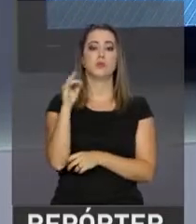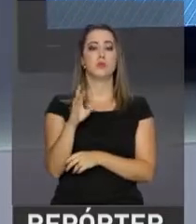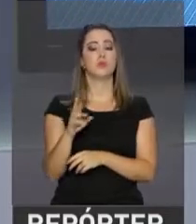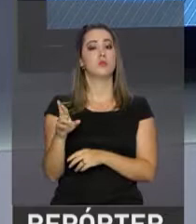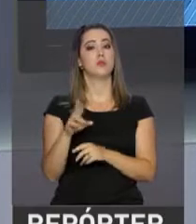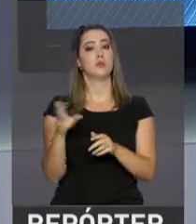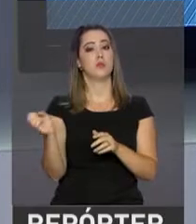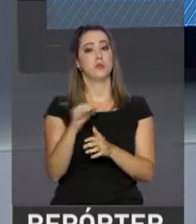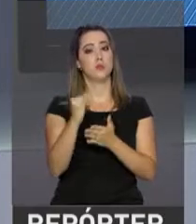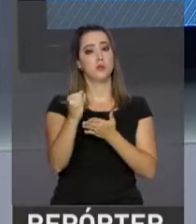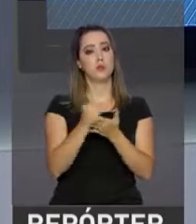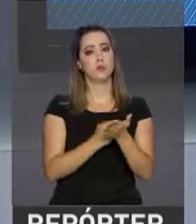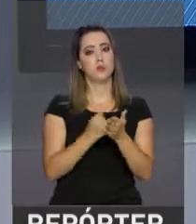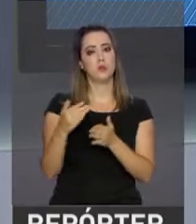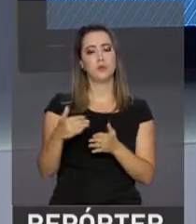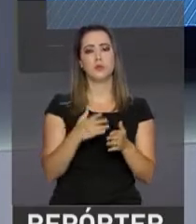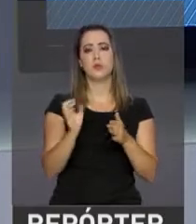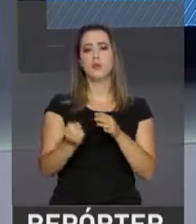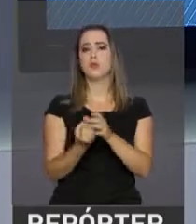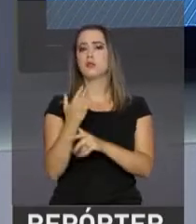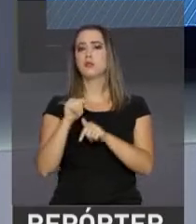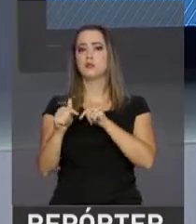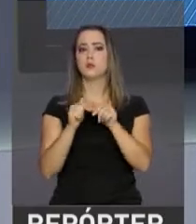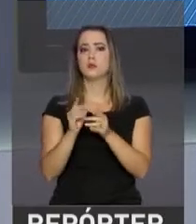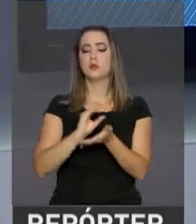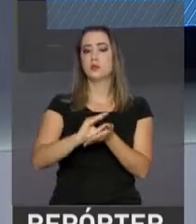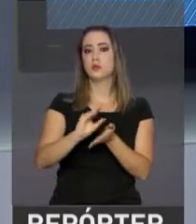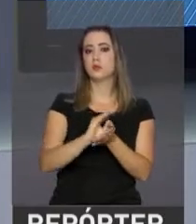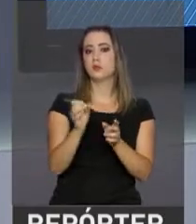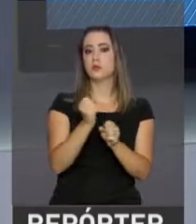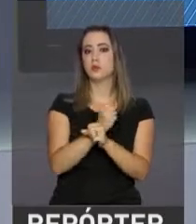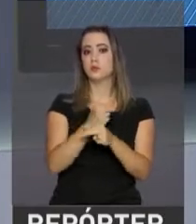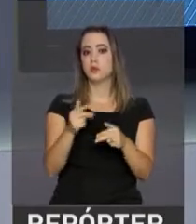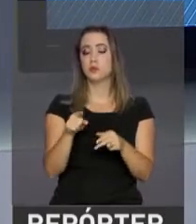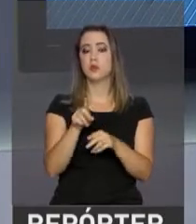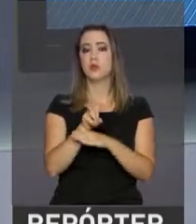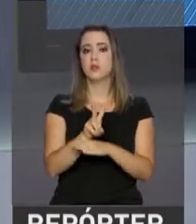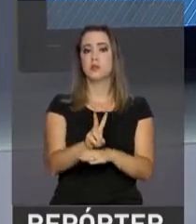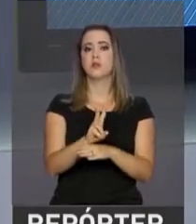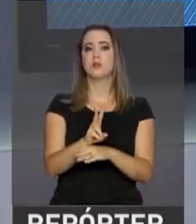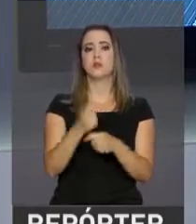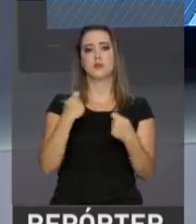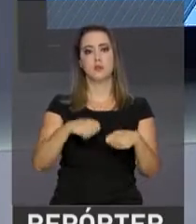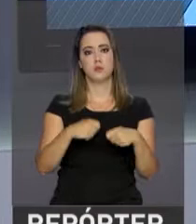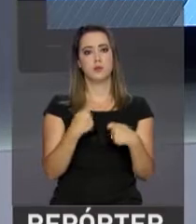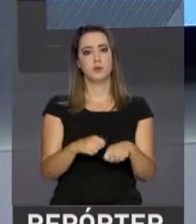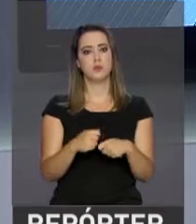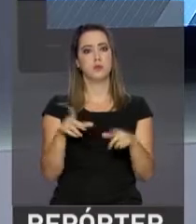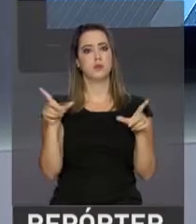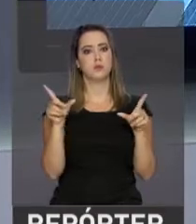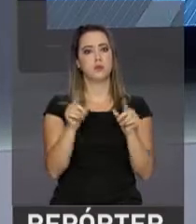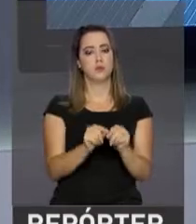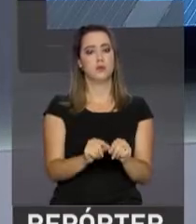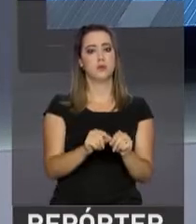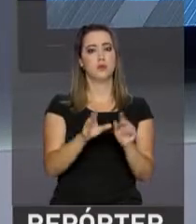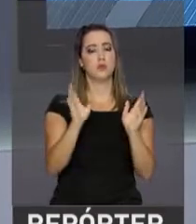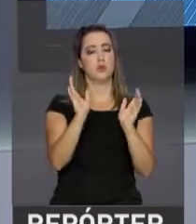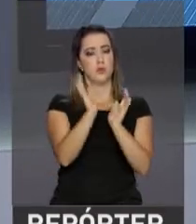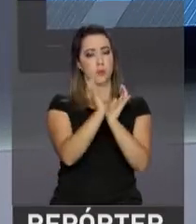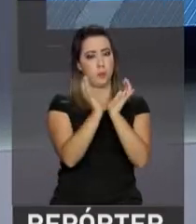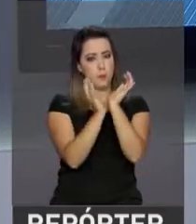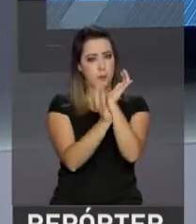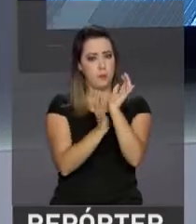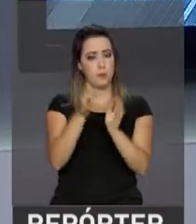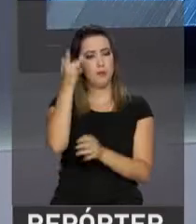geração de empregos e investimentos em infraestrutura ele defendeu a necessidade de reduzir a burocracia para